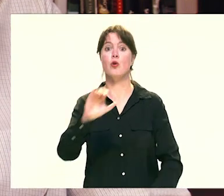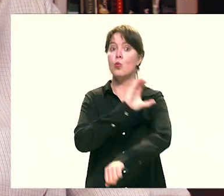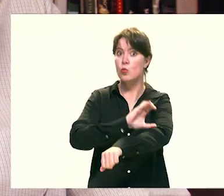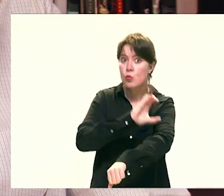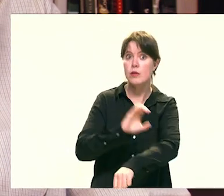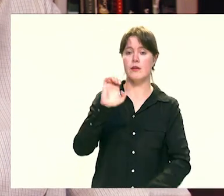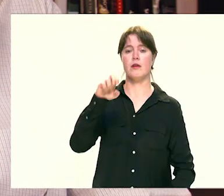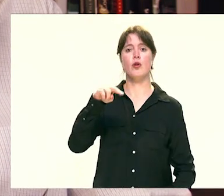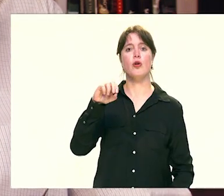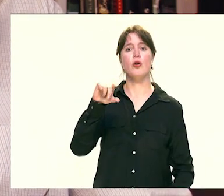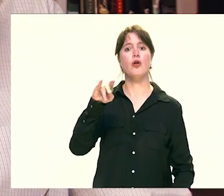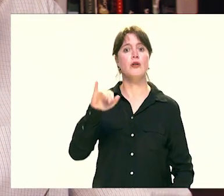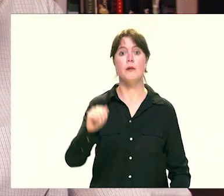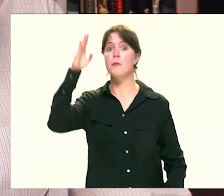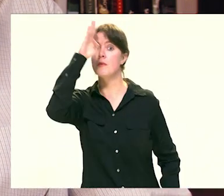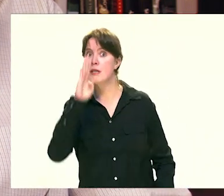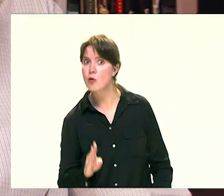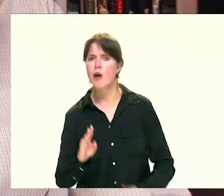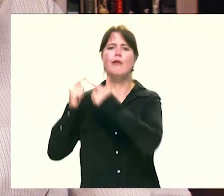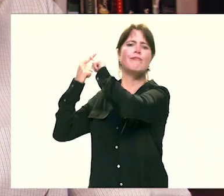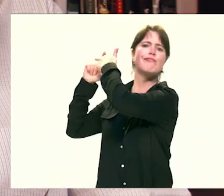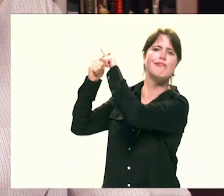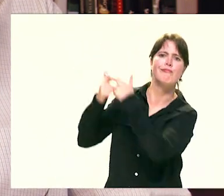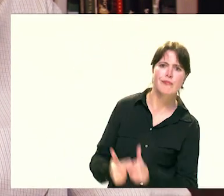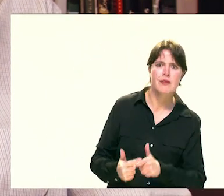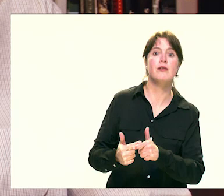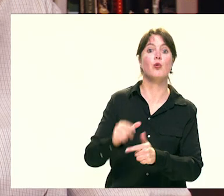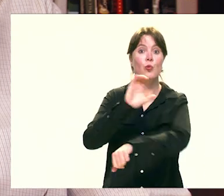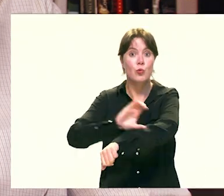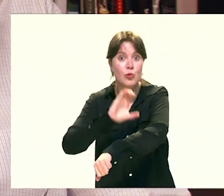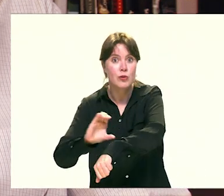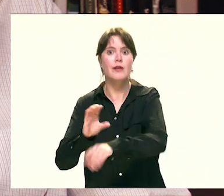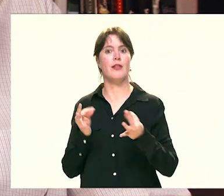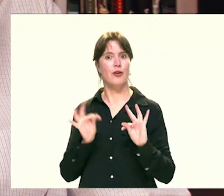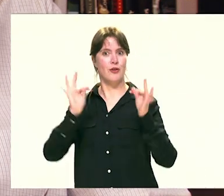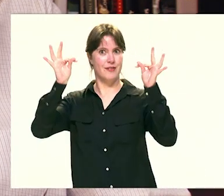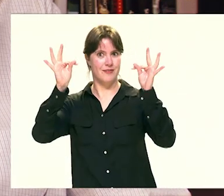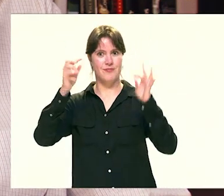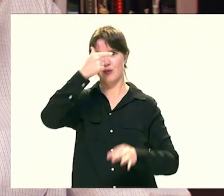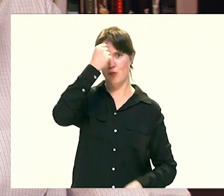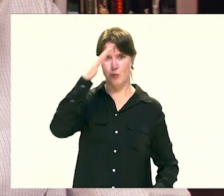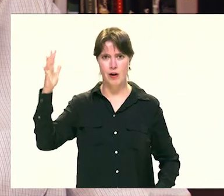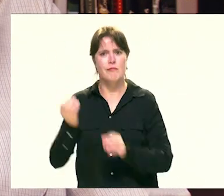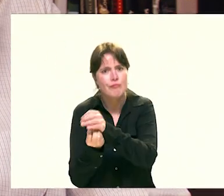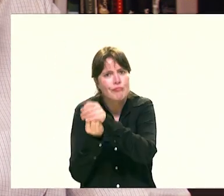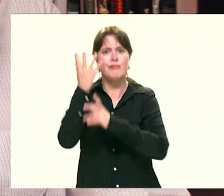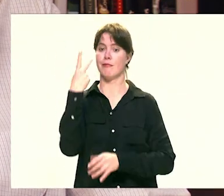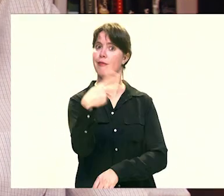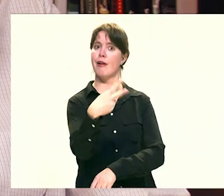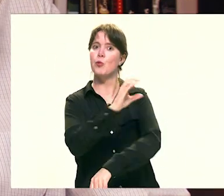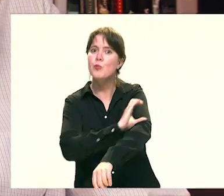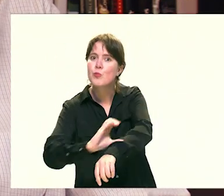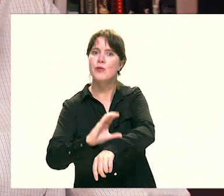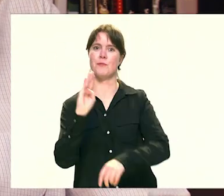em enologia, que o curso de enologia no Brasil tradicionalmente é um curso tecnológico, e a Unipampa então criou o